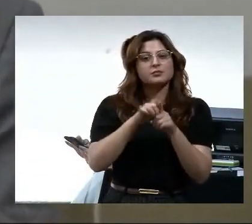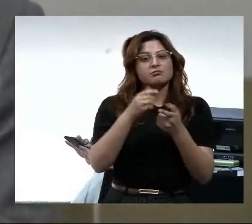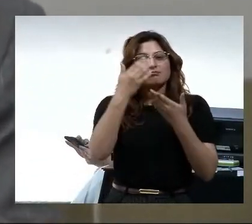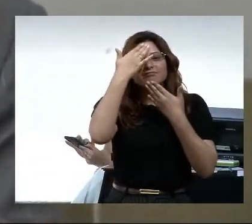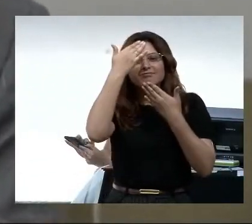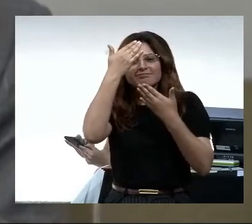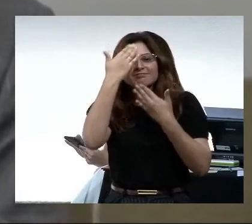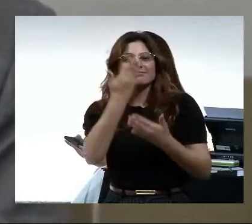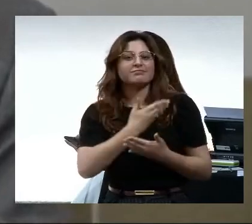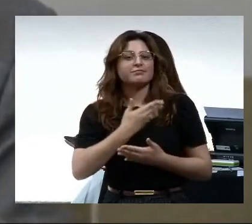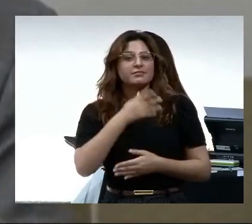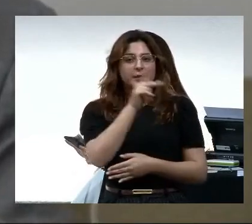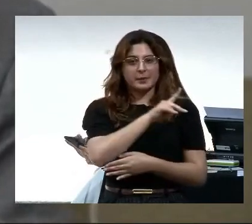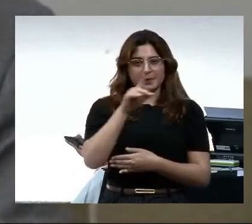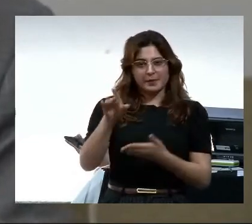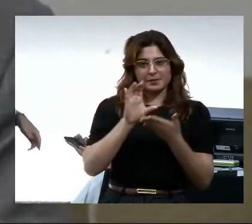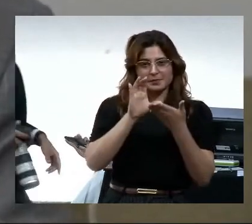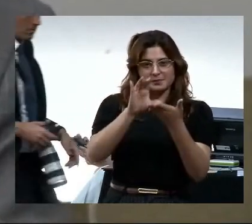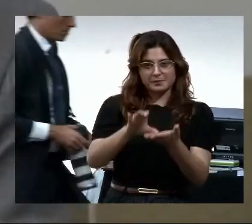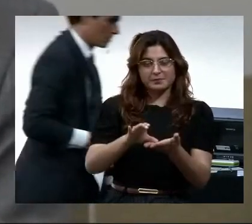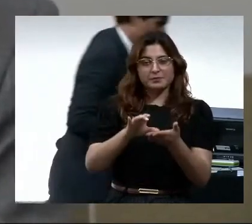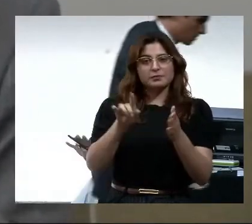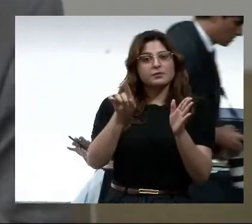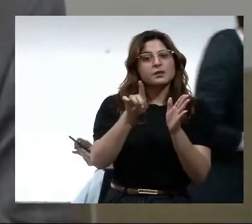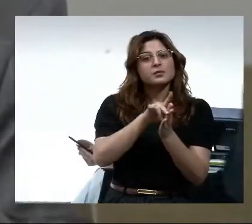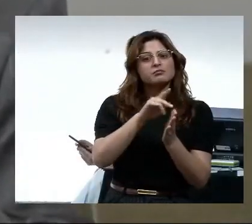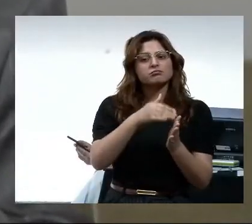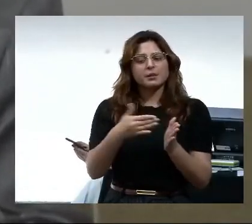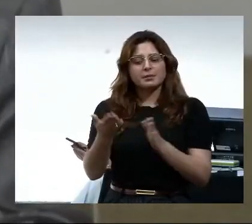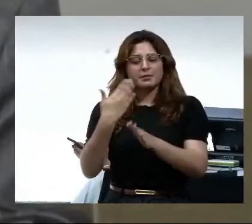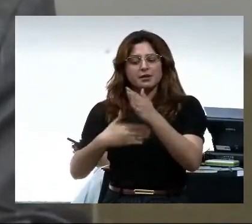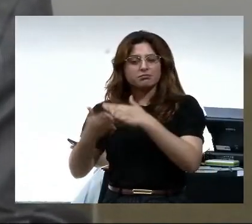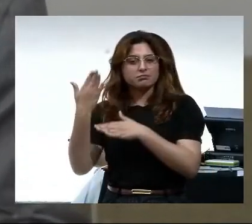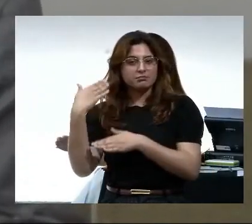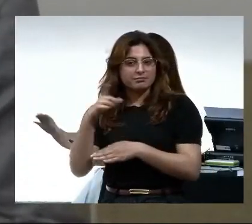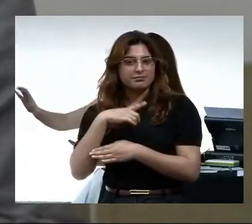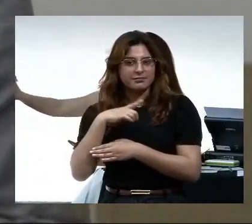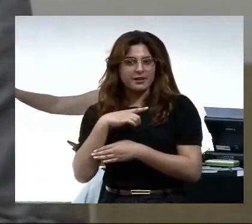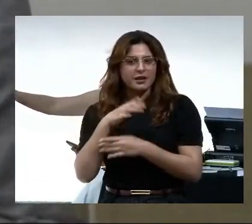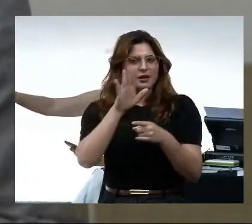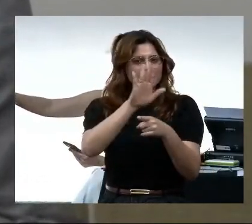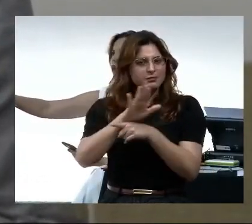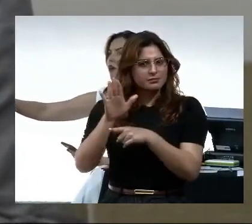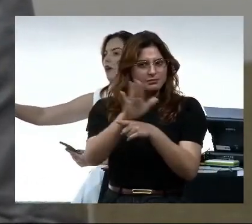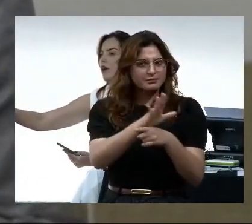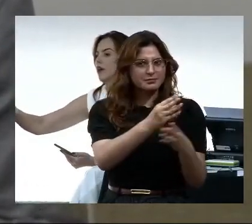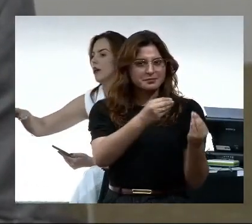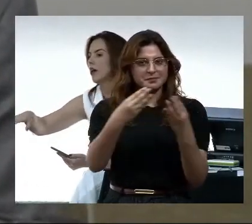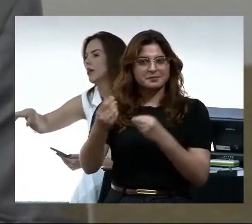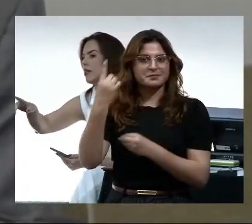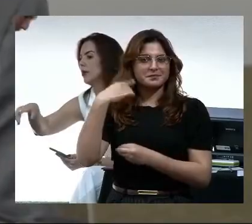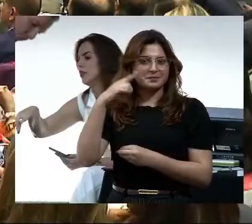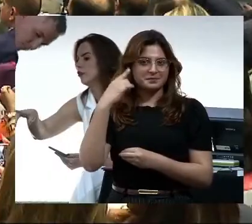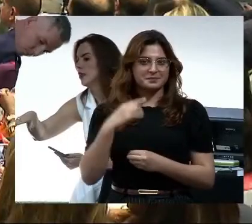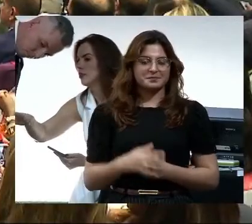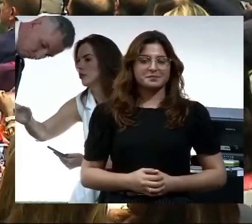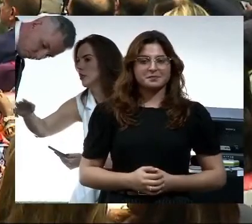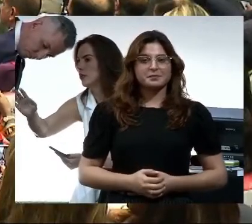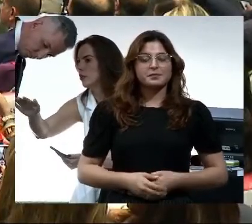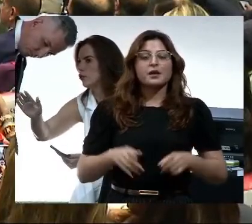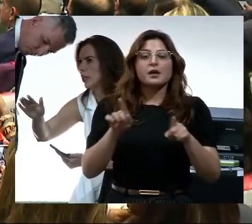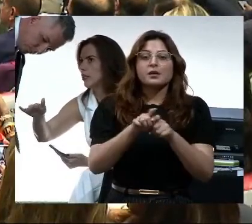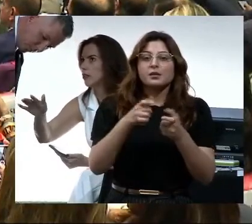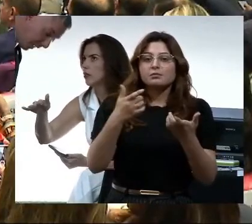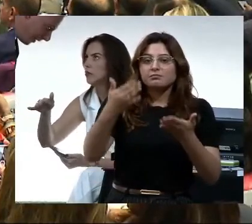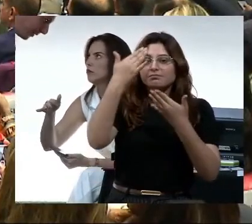colegas presidentes, conselheiros e dirigentes de caixas que no último triênio tanto fizeram pela nossa classe. Faço um